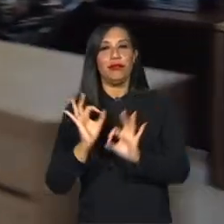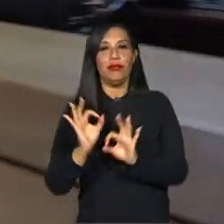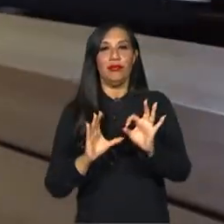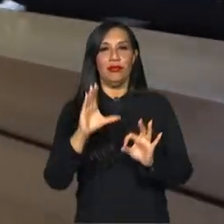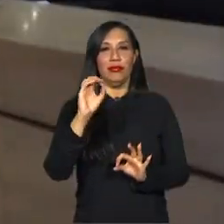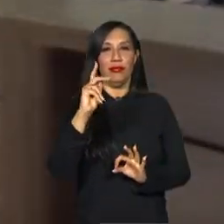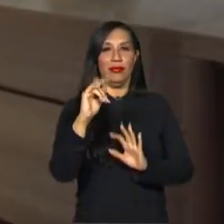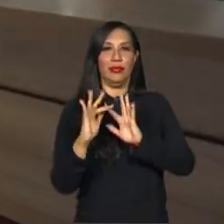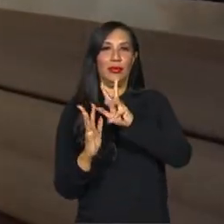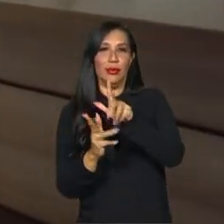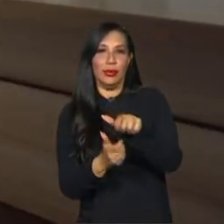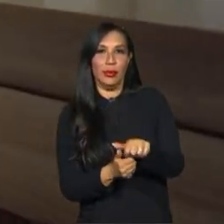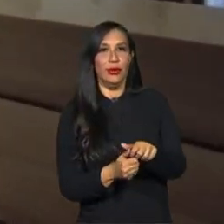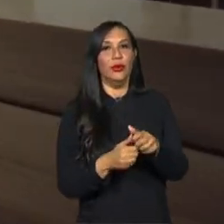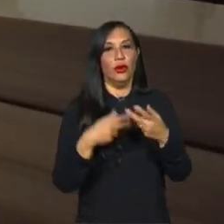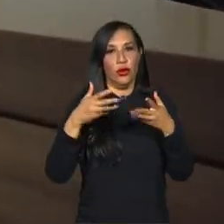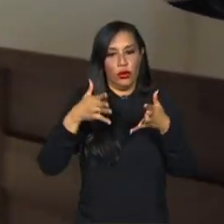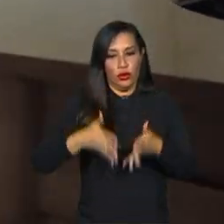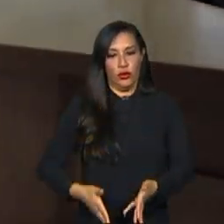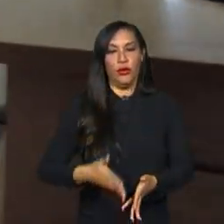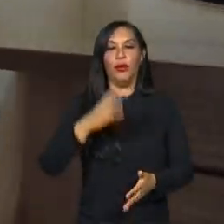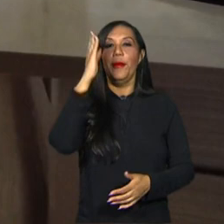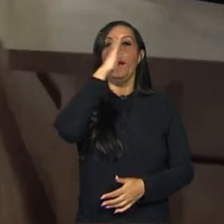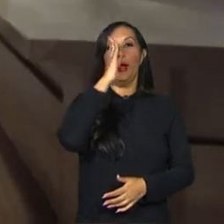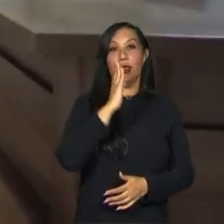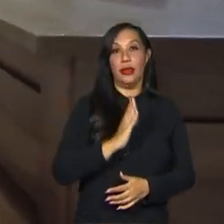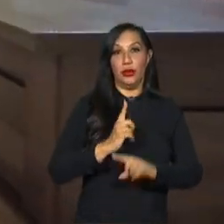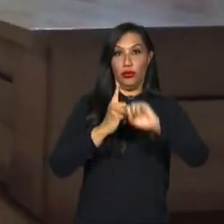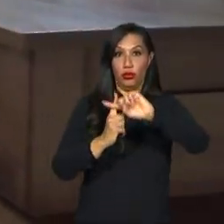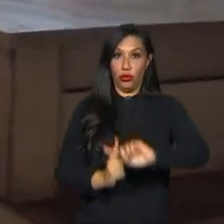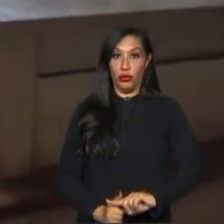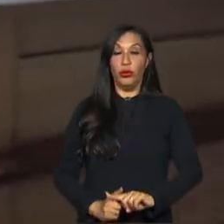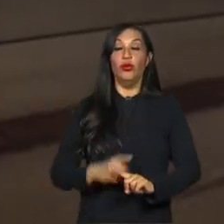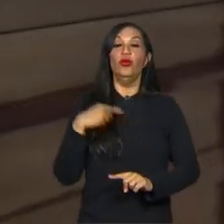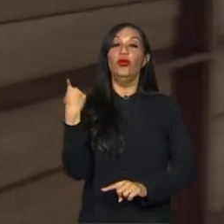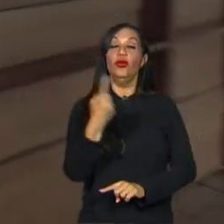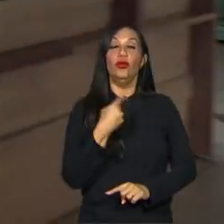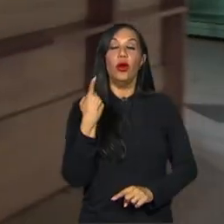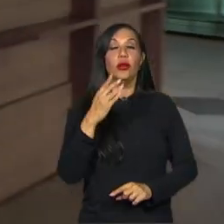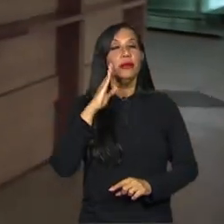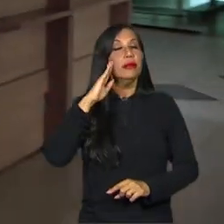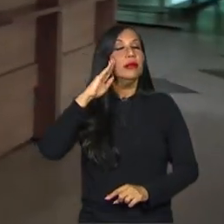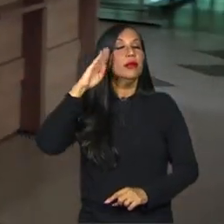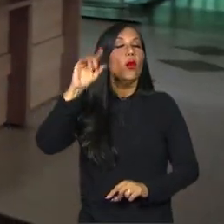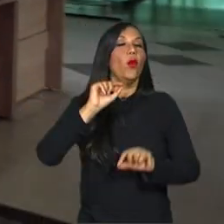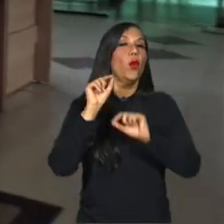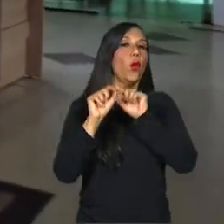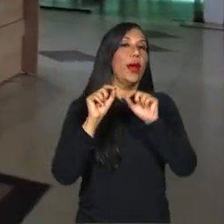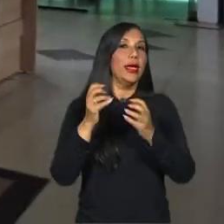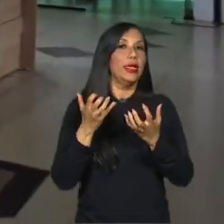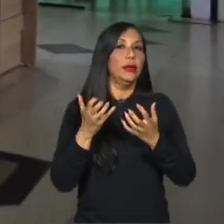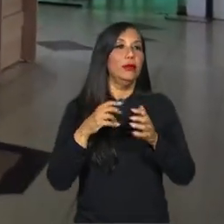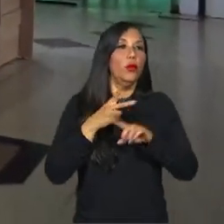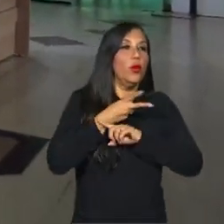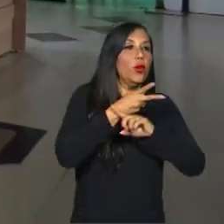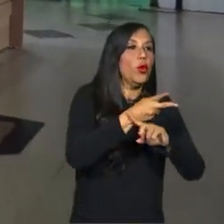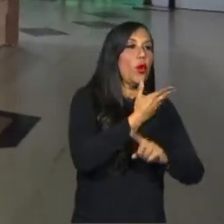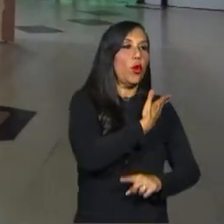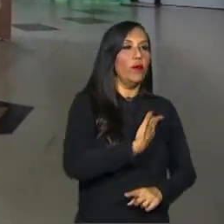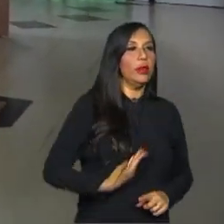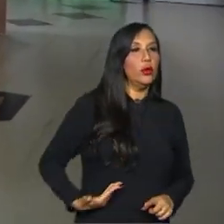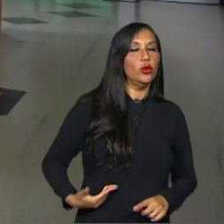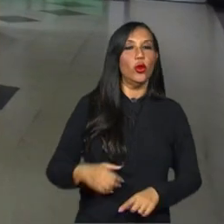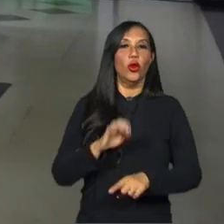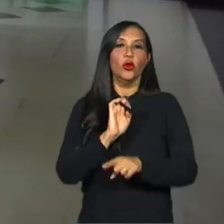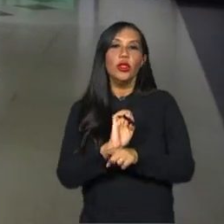do Mundo, foi disputada no Brasil, nós procuramos os governadores dos